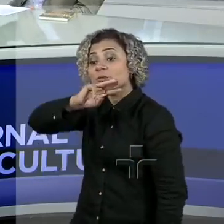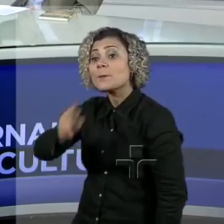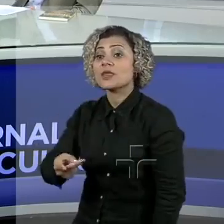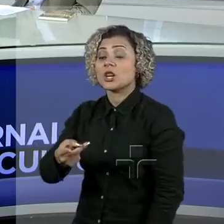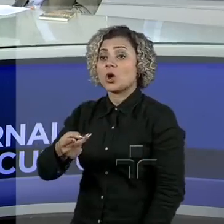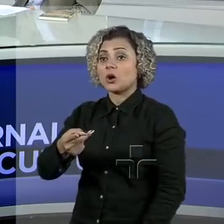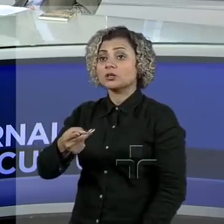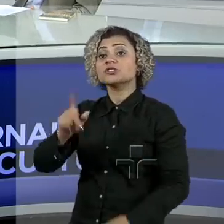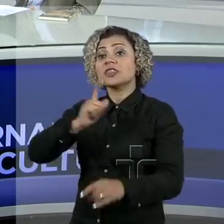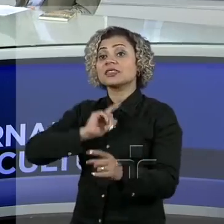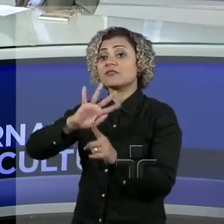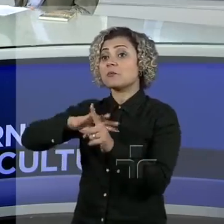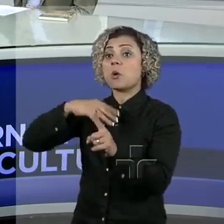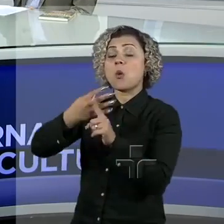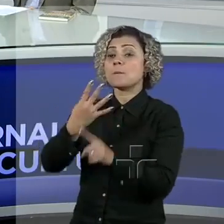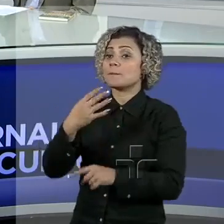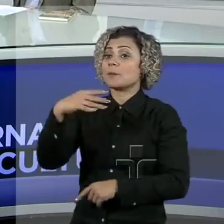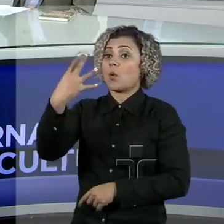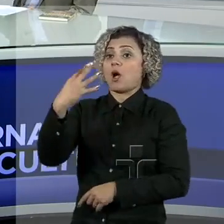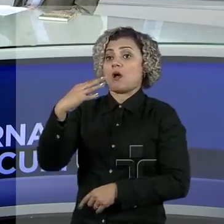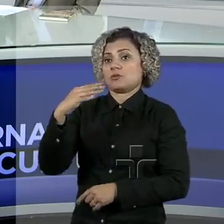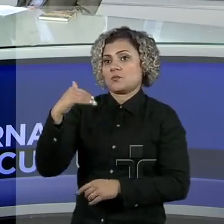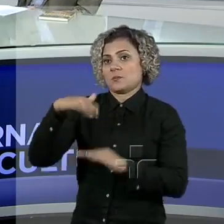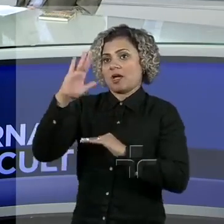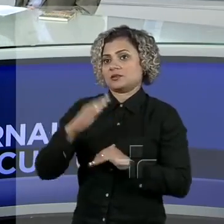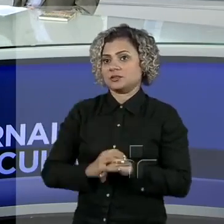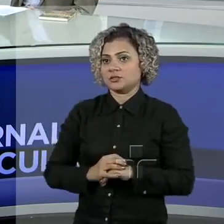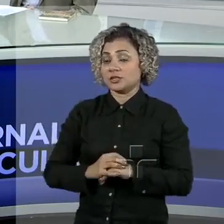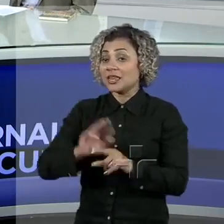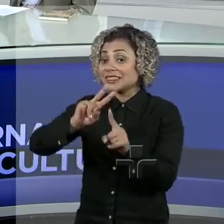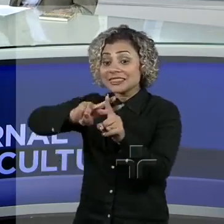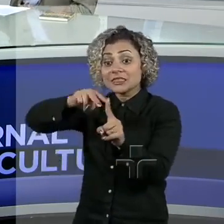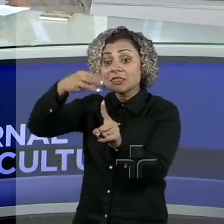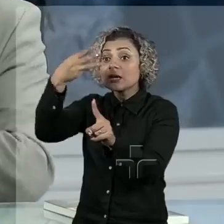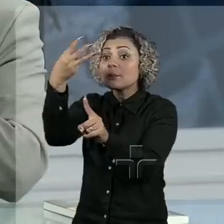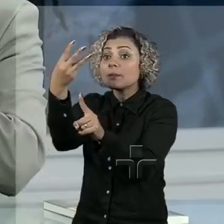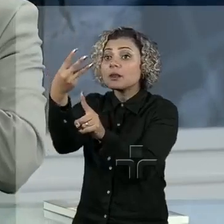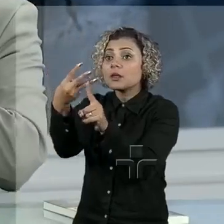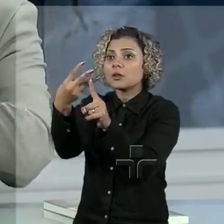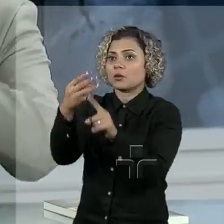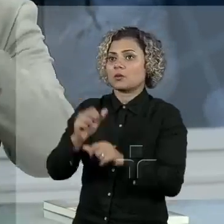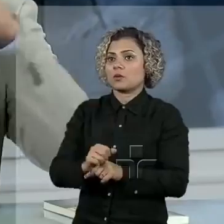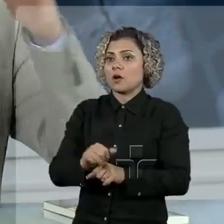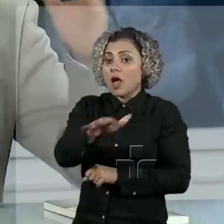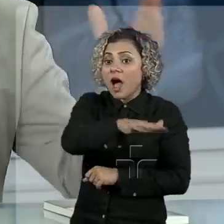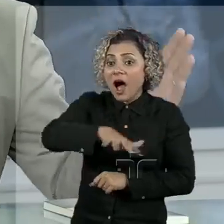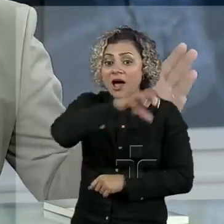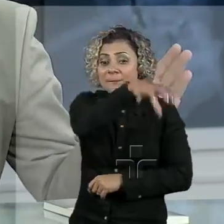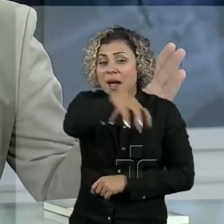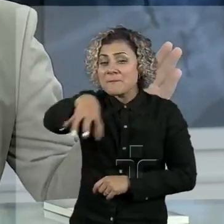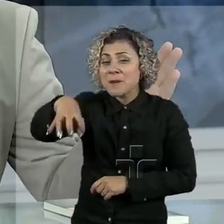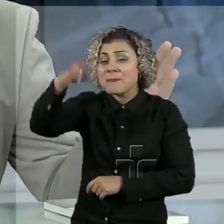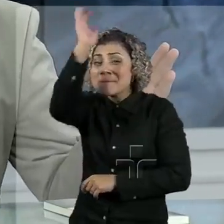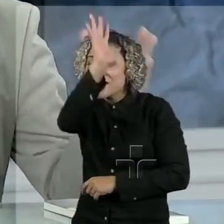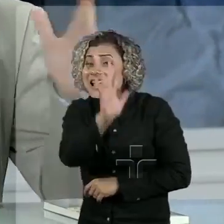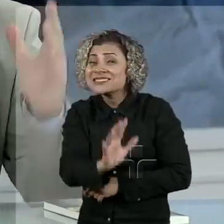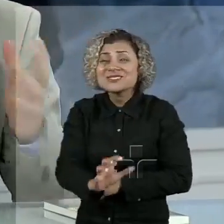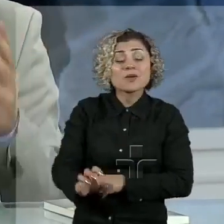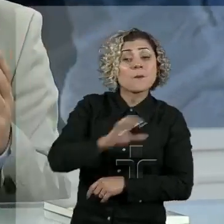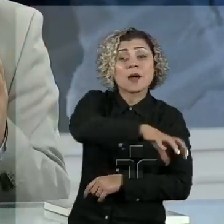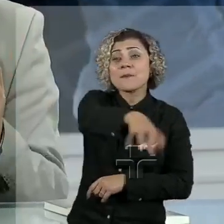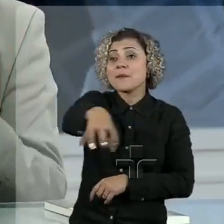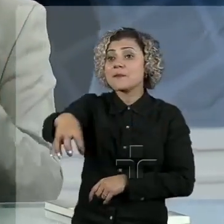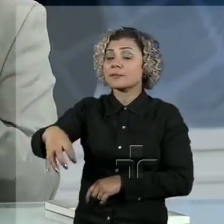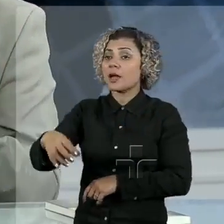botou mais 4. Ele botou, triplicou, ele criou campus pelo Brasil inteiro no Brasil.